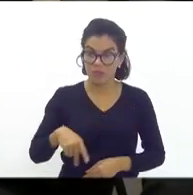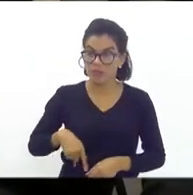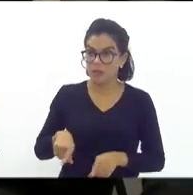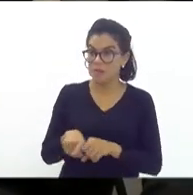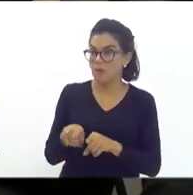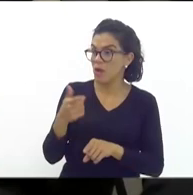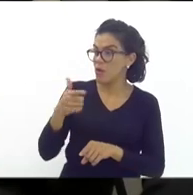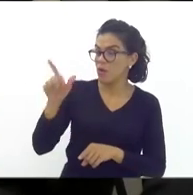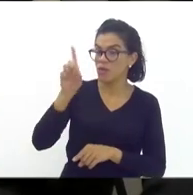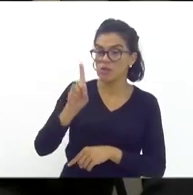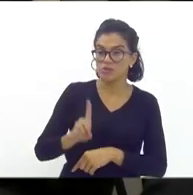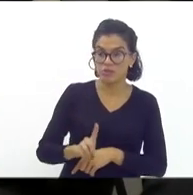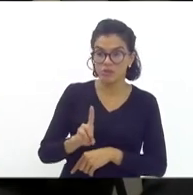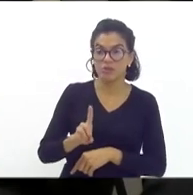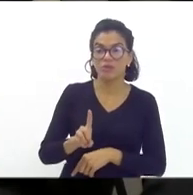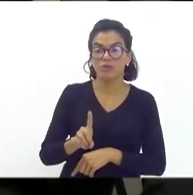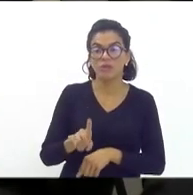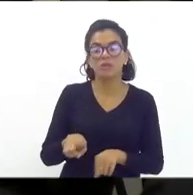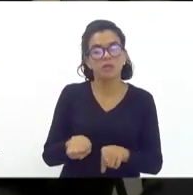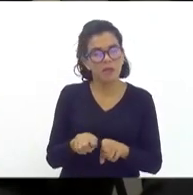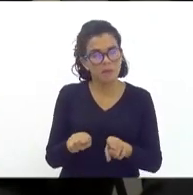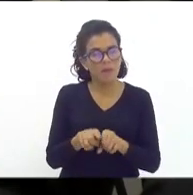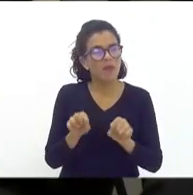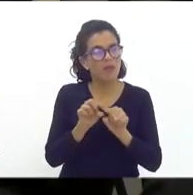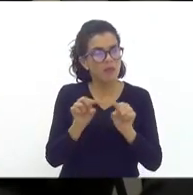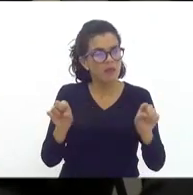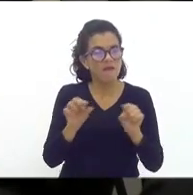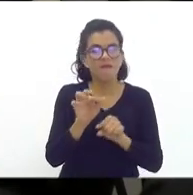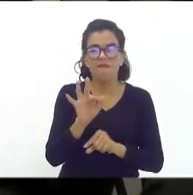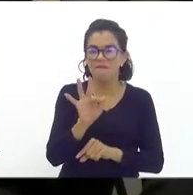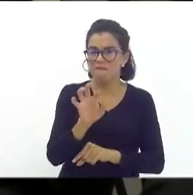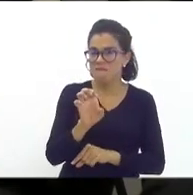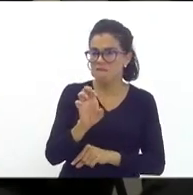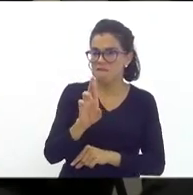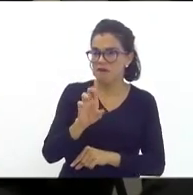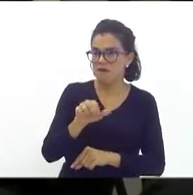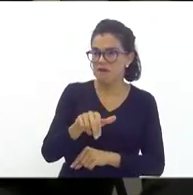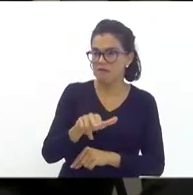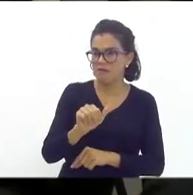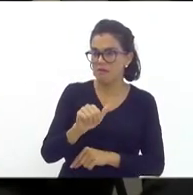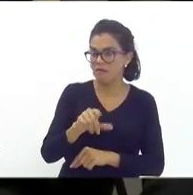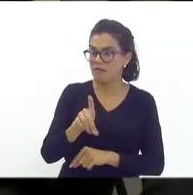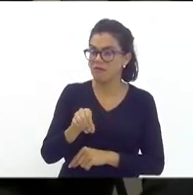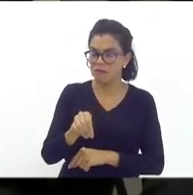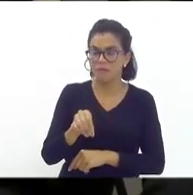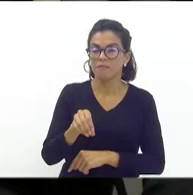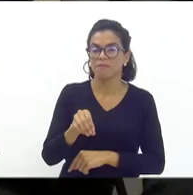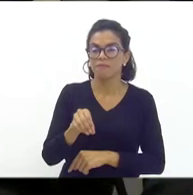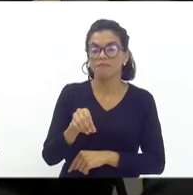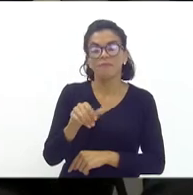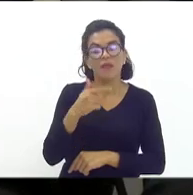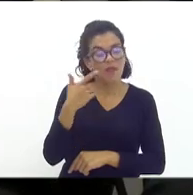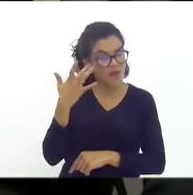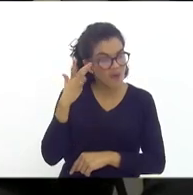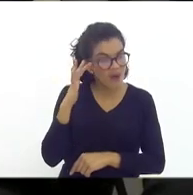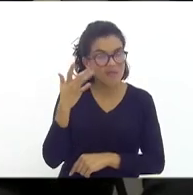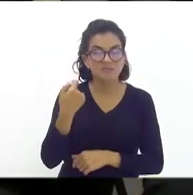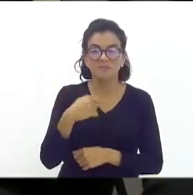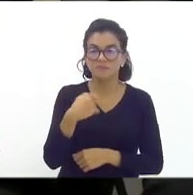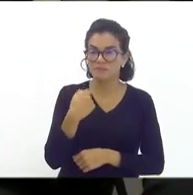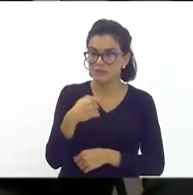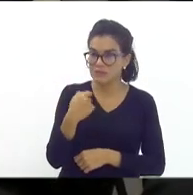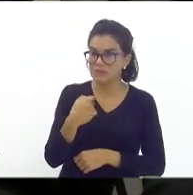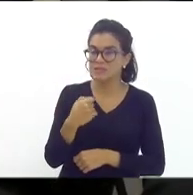que também foi mencionada na sessão Fernanda né em relação à questão de esporte acho que a gente tem que dar um